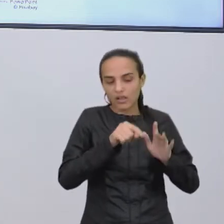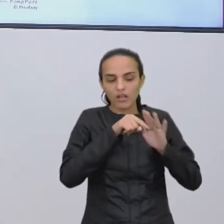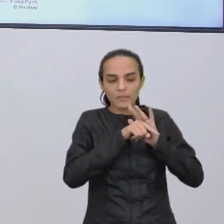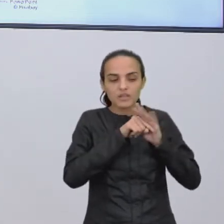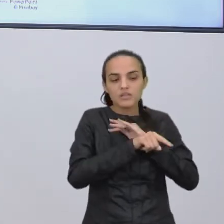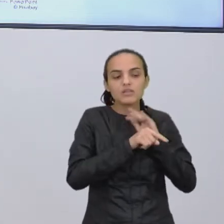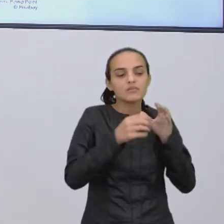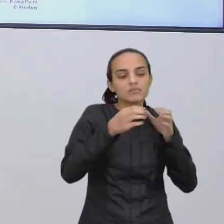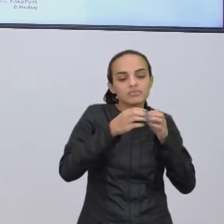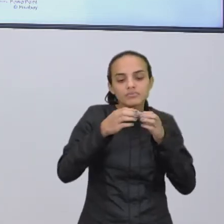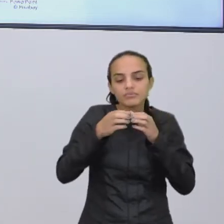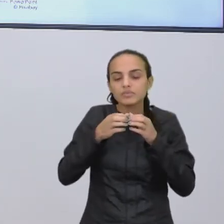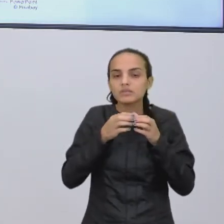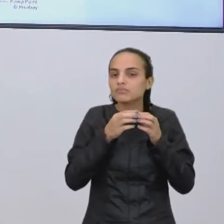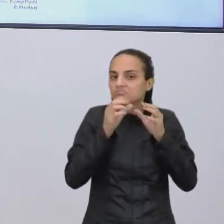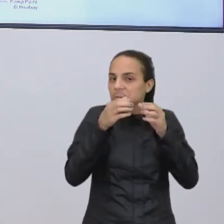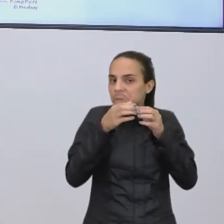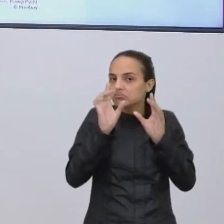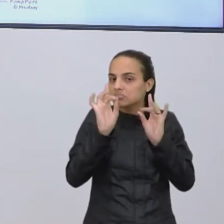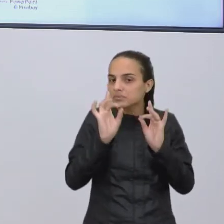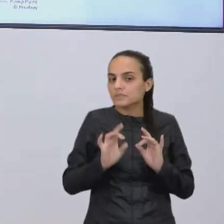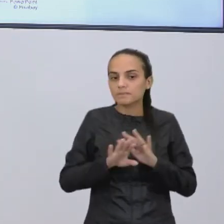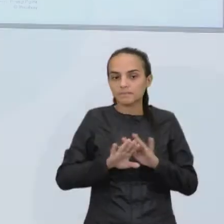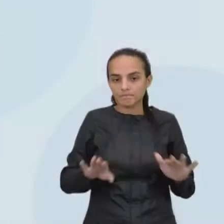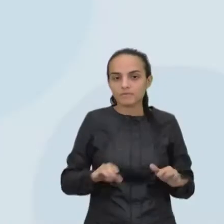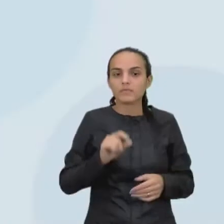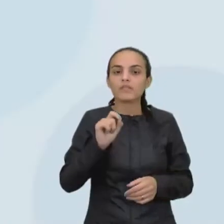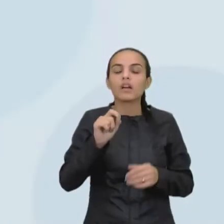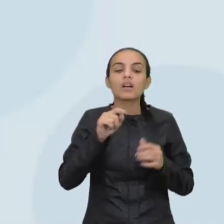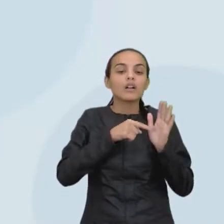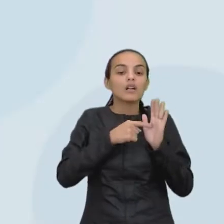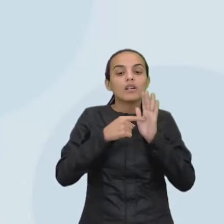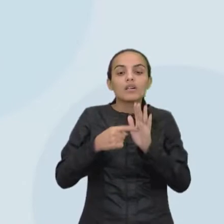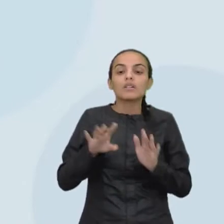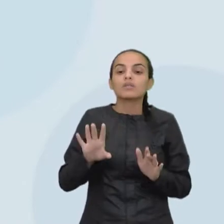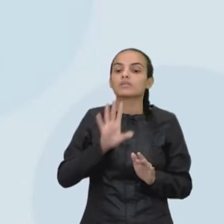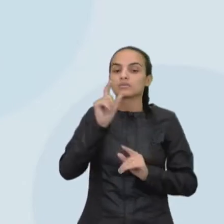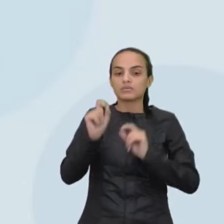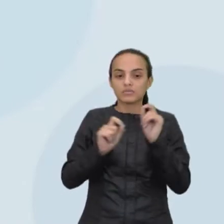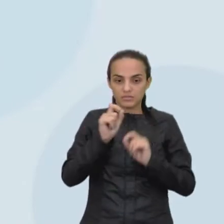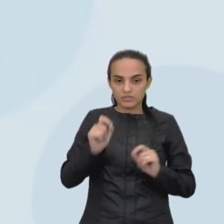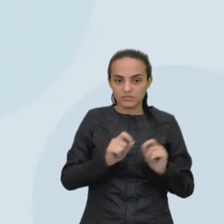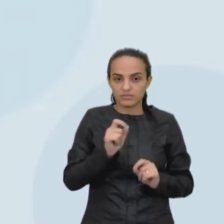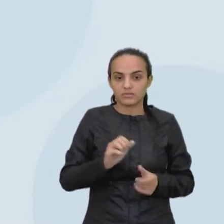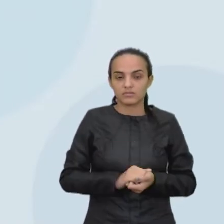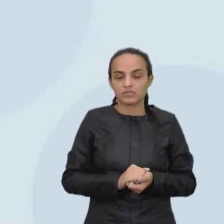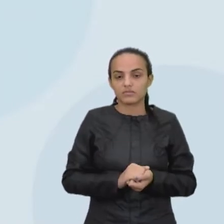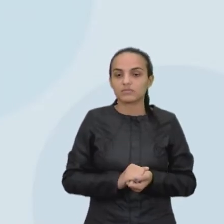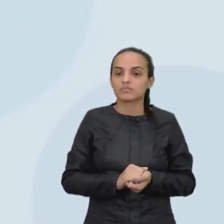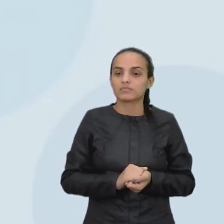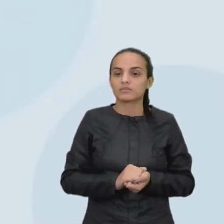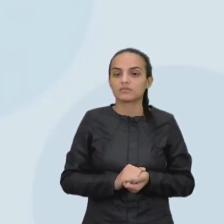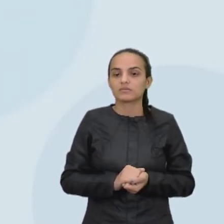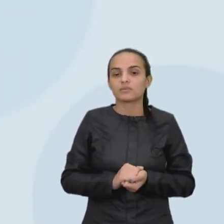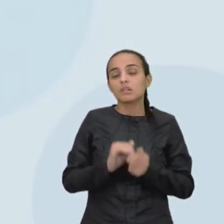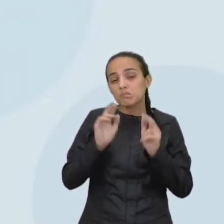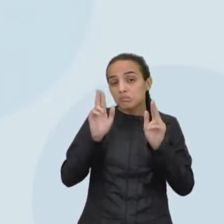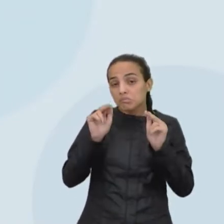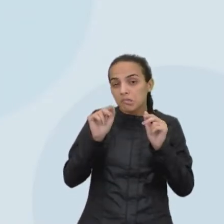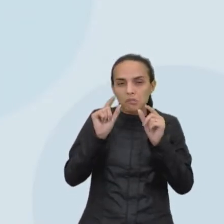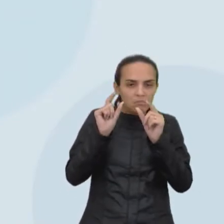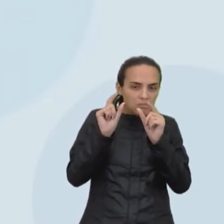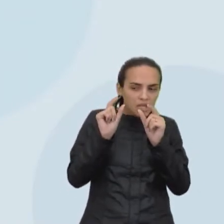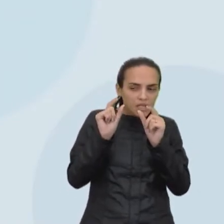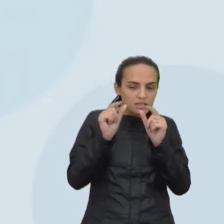pesquisa por amostragem, aí, nosso diretor vai fechar para vocês, o que acontece, tá? Você analisa abre aspas aí, ó, um